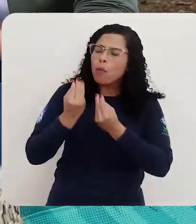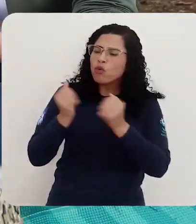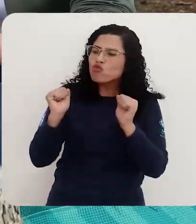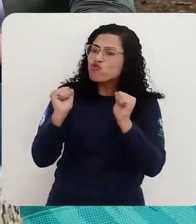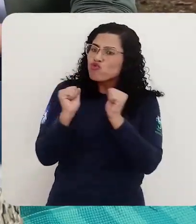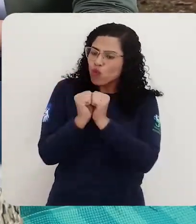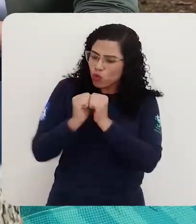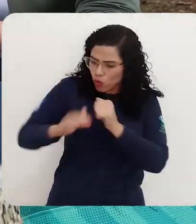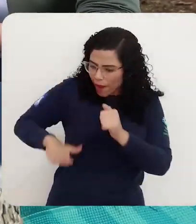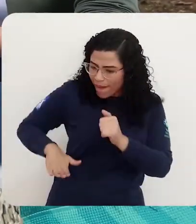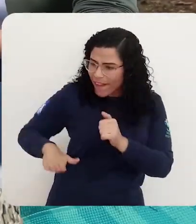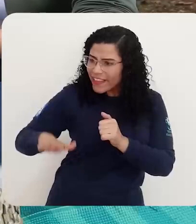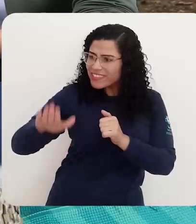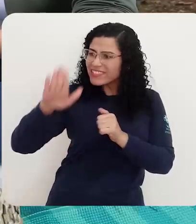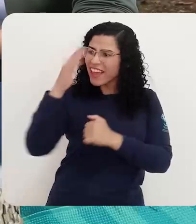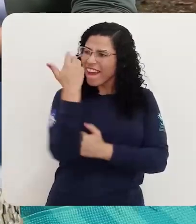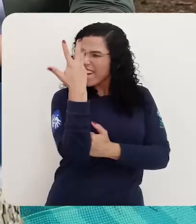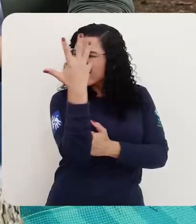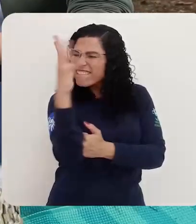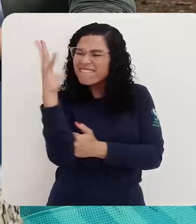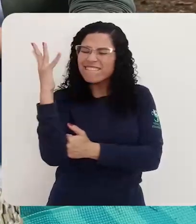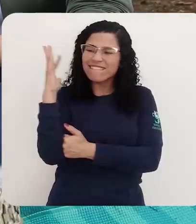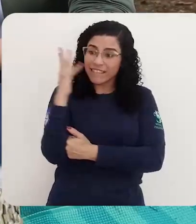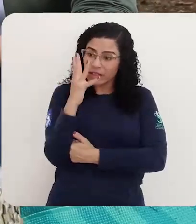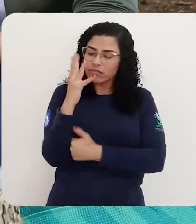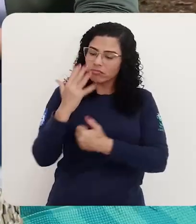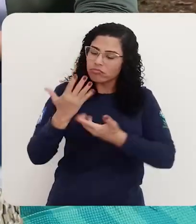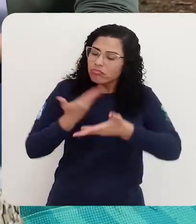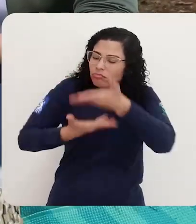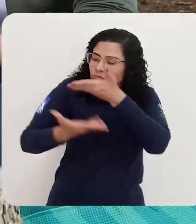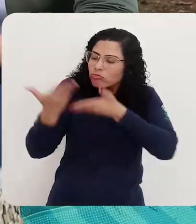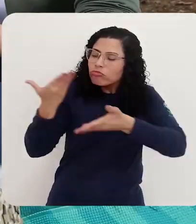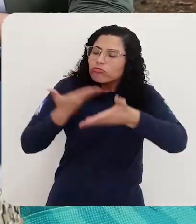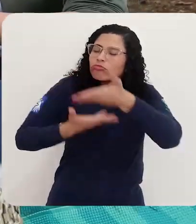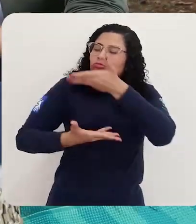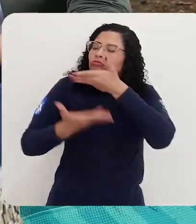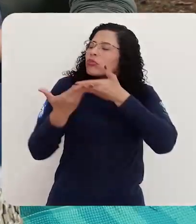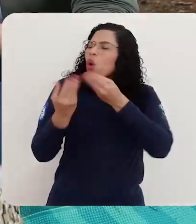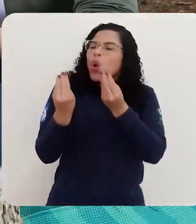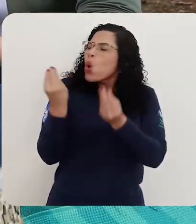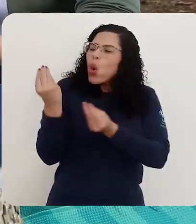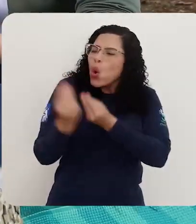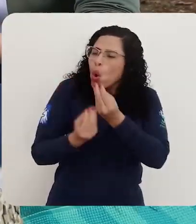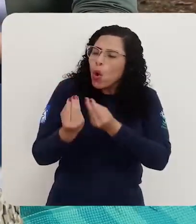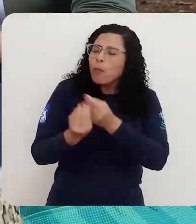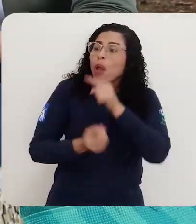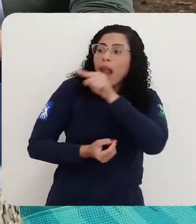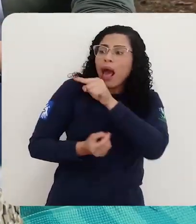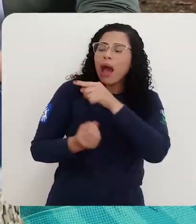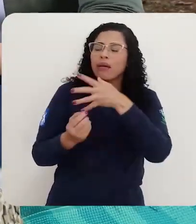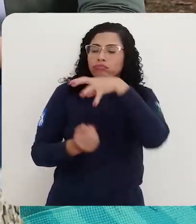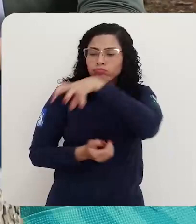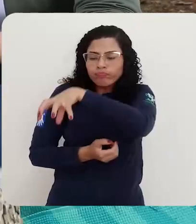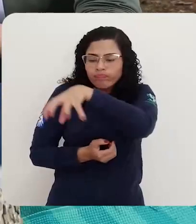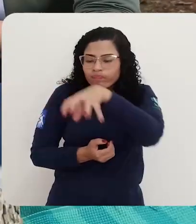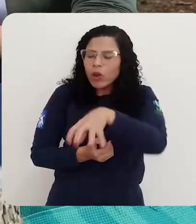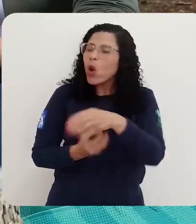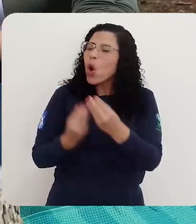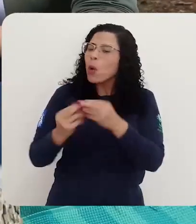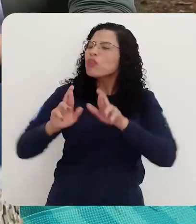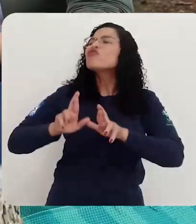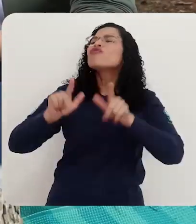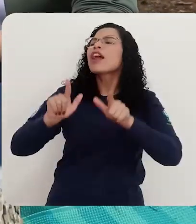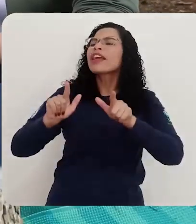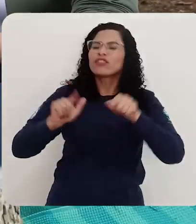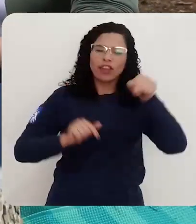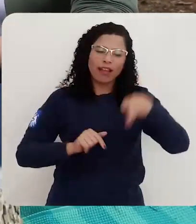foi crescer na natureza, esse envolvimento, essa infância lá na aldeia? Como que é? Qual